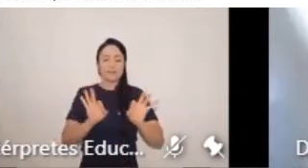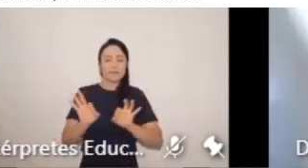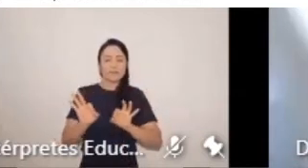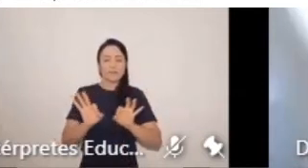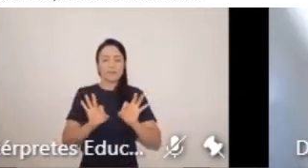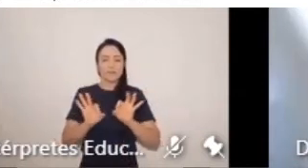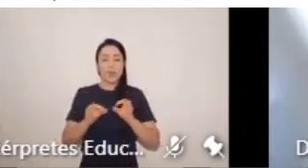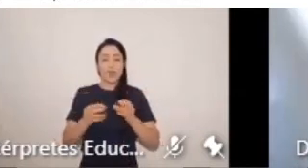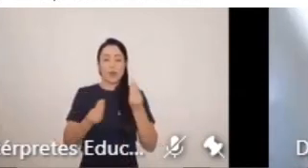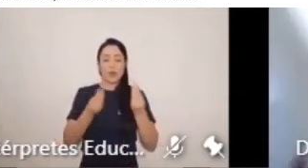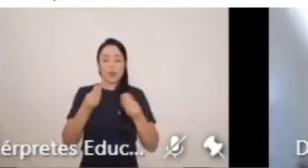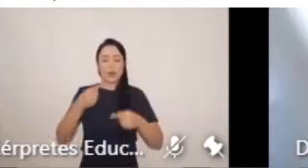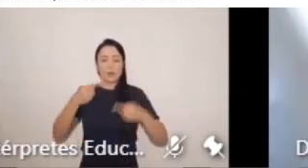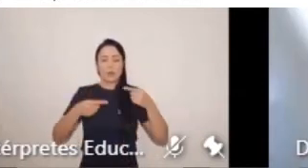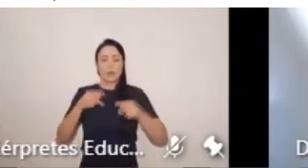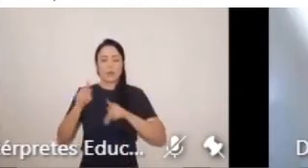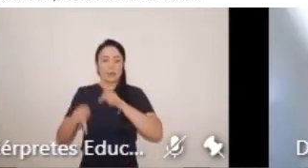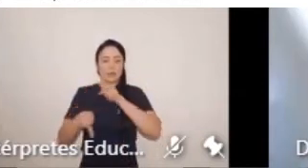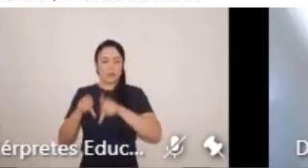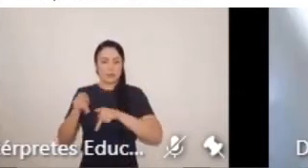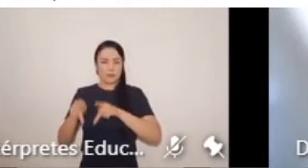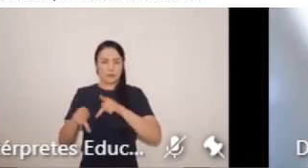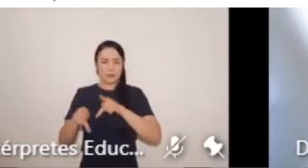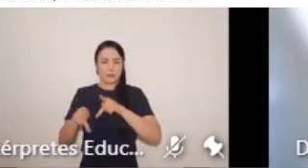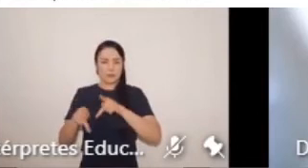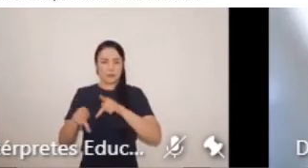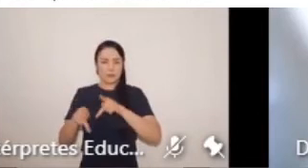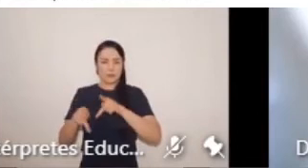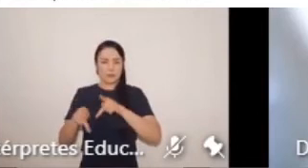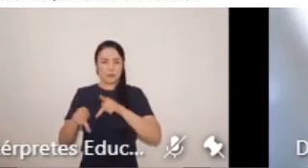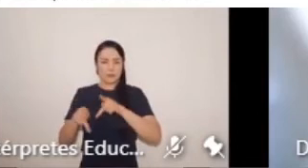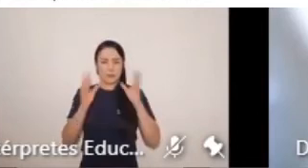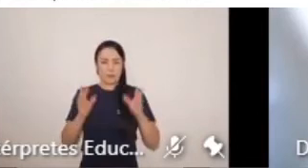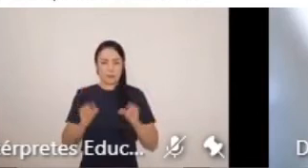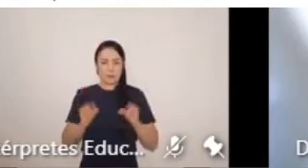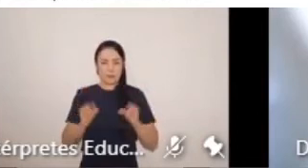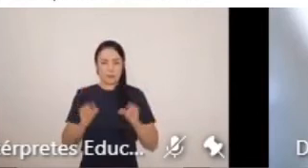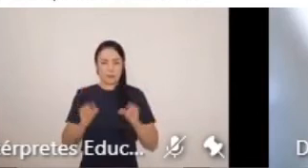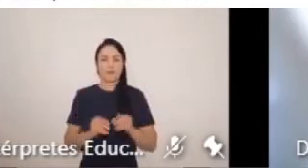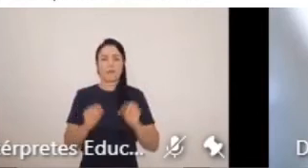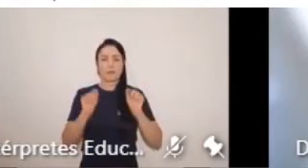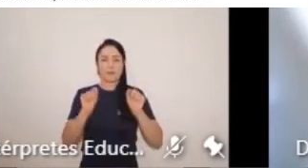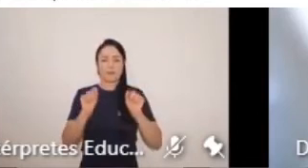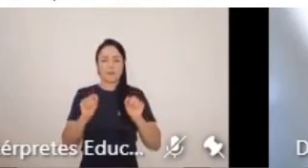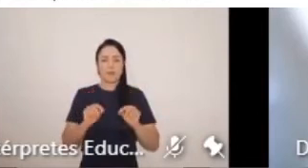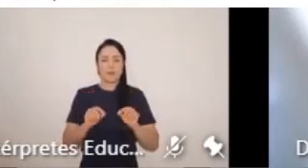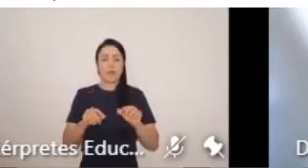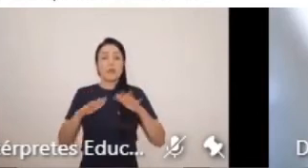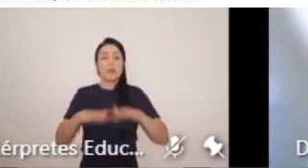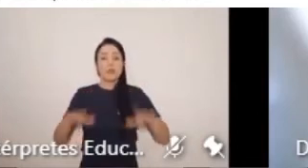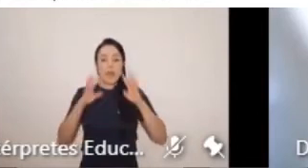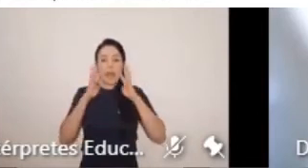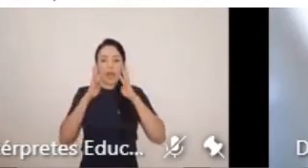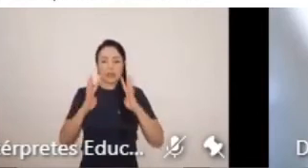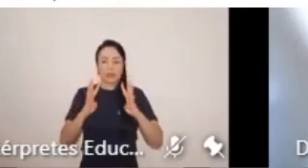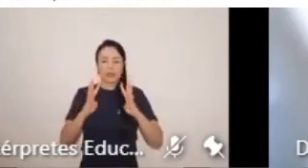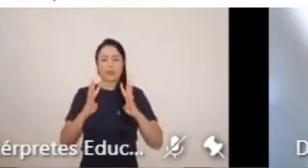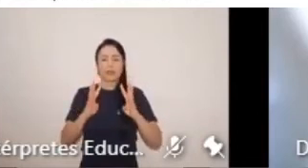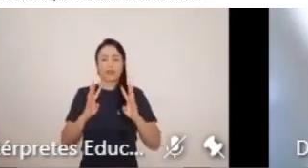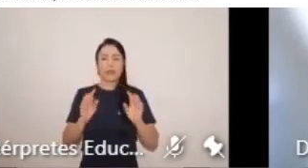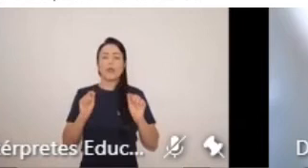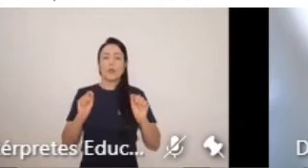política pública. Então, o que eu chamo aqui, para resumir, para esse debate, chamo a todos e a todas para um debate